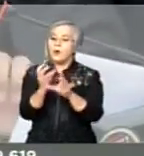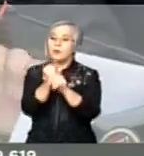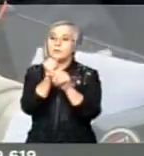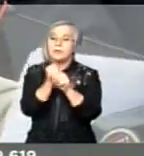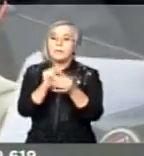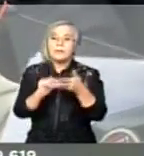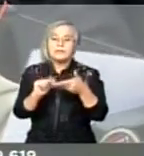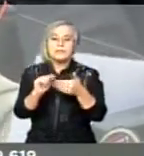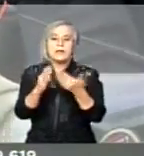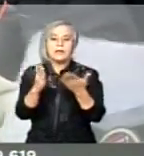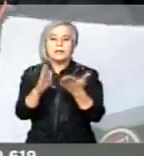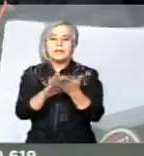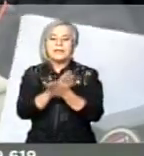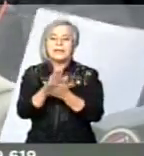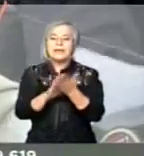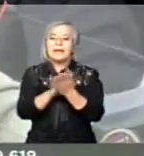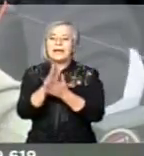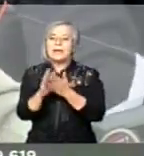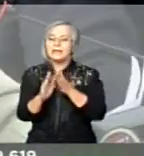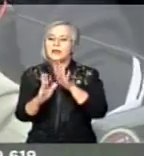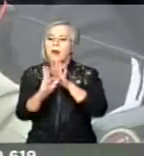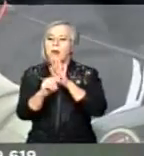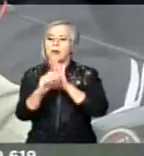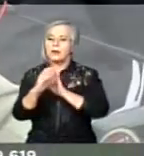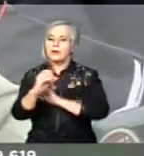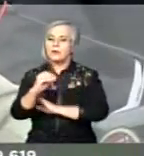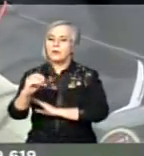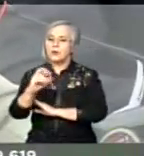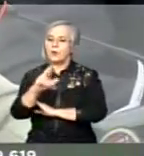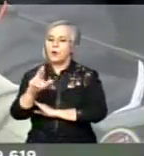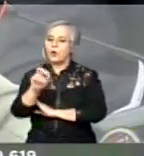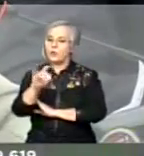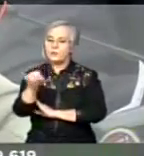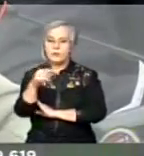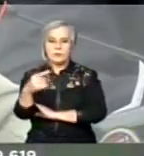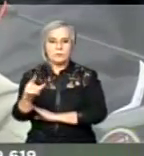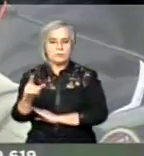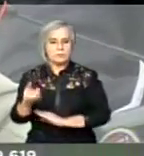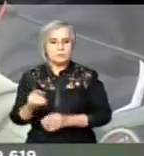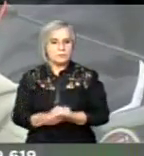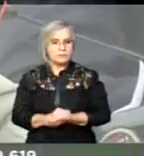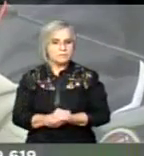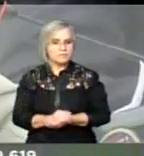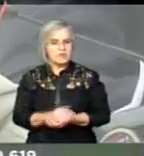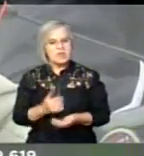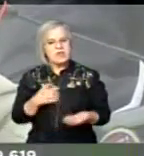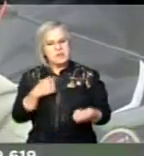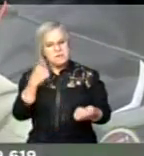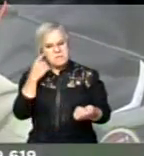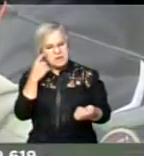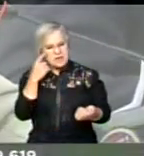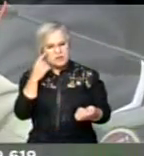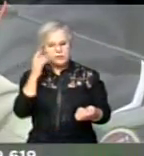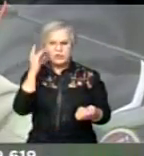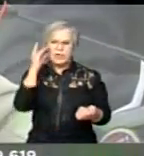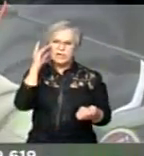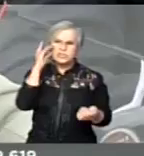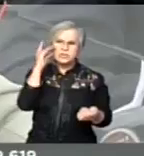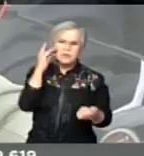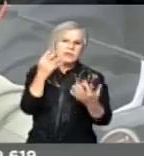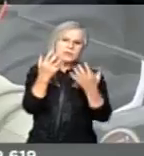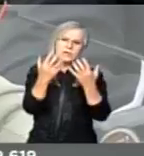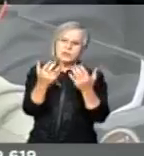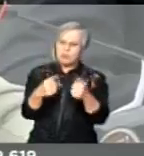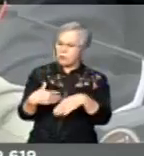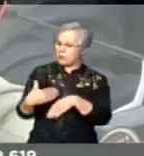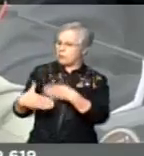tem um elemento sobre corrupção. Aliás, curiosamente, olha, eu acho que a Dilma é leniente, deixou o barco correr,